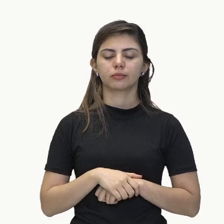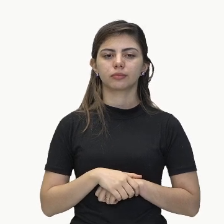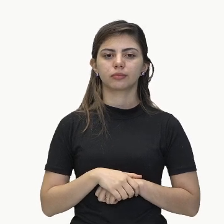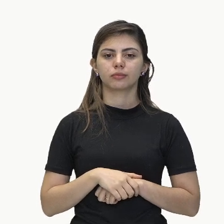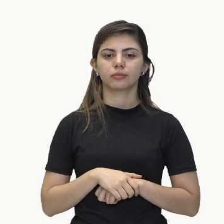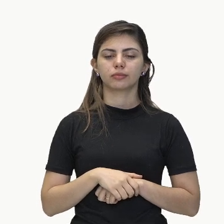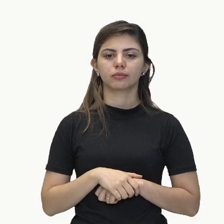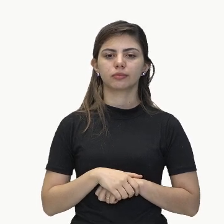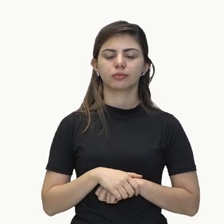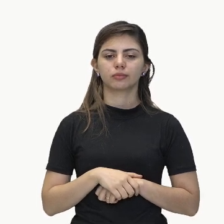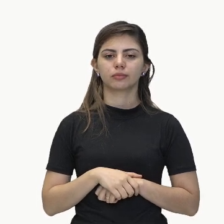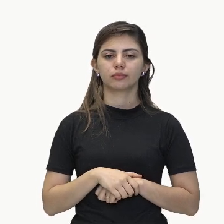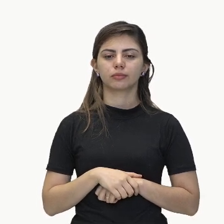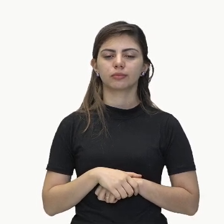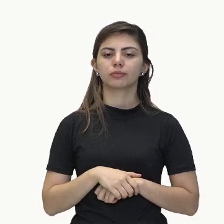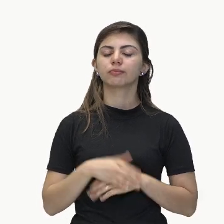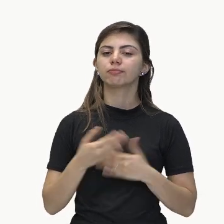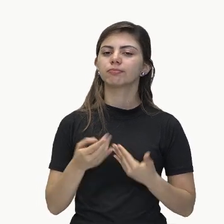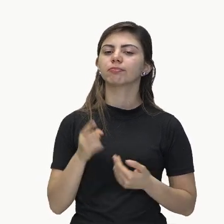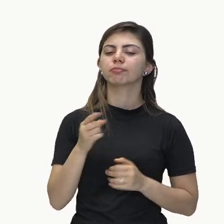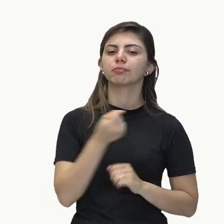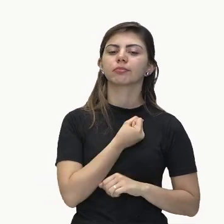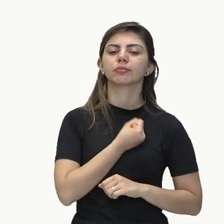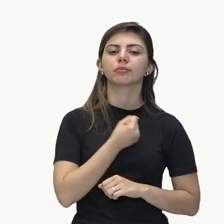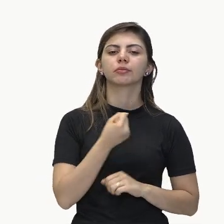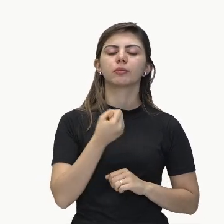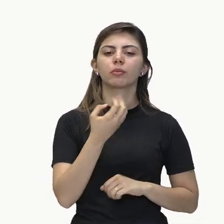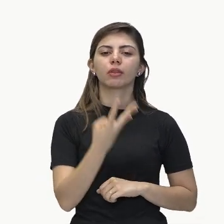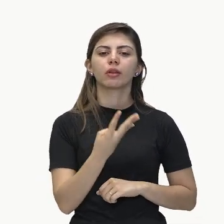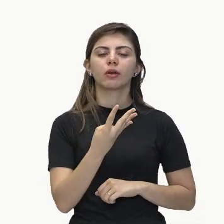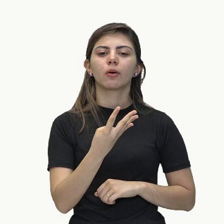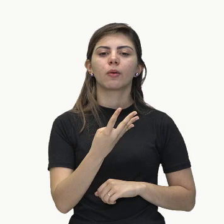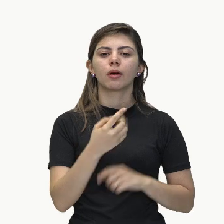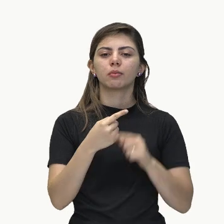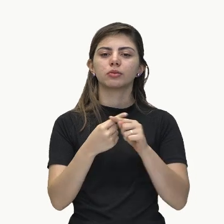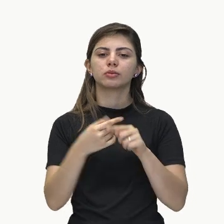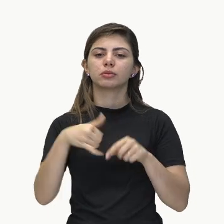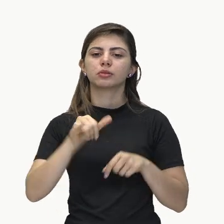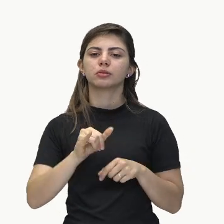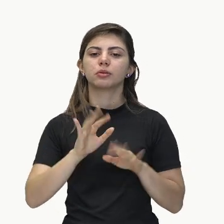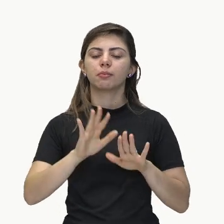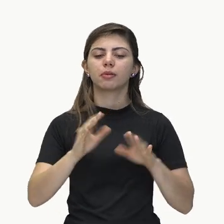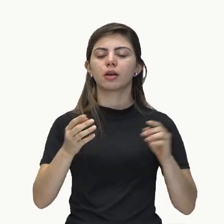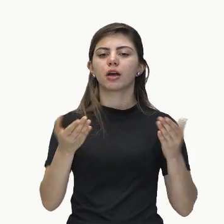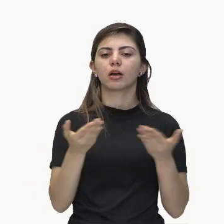E aí, o 4 está multiplicando, vou passar dividindo.